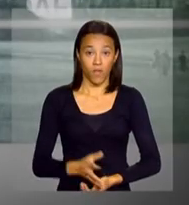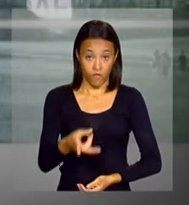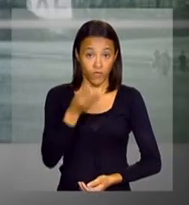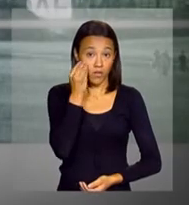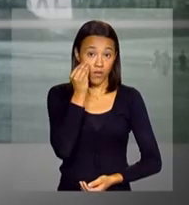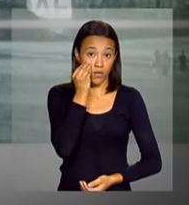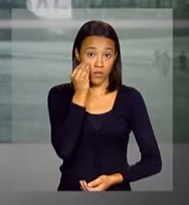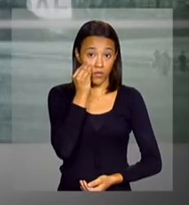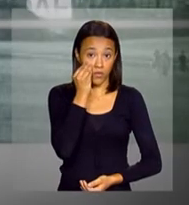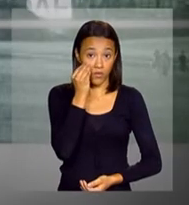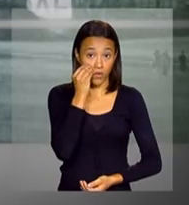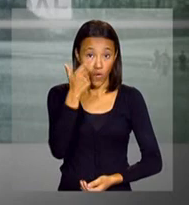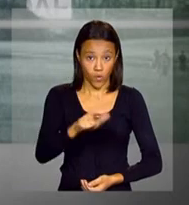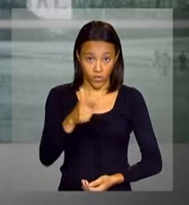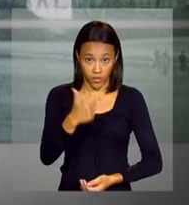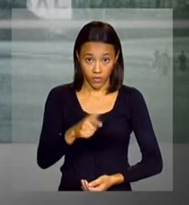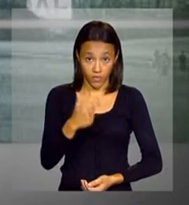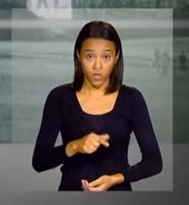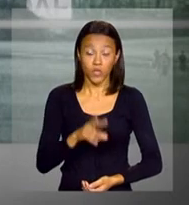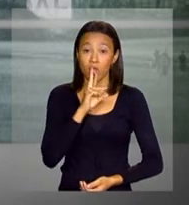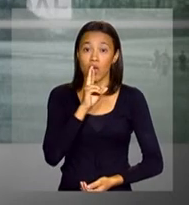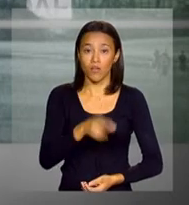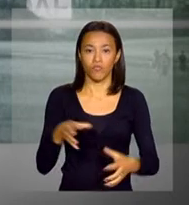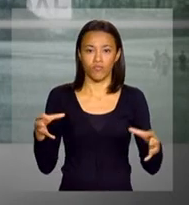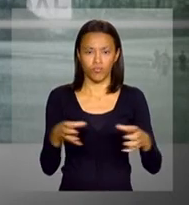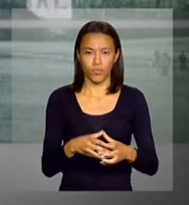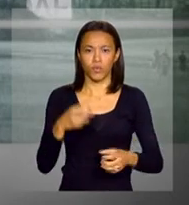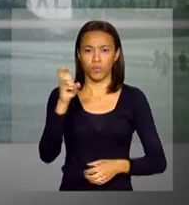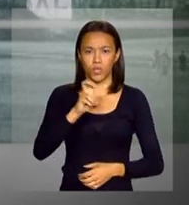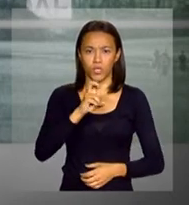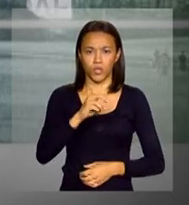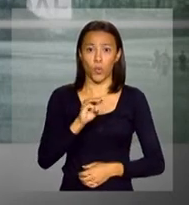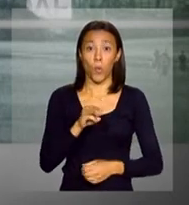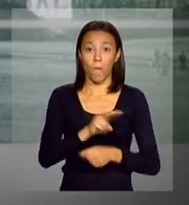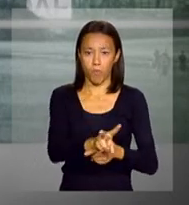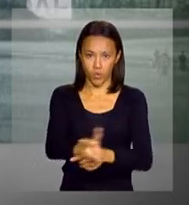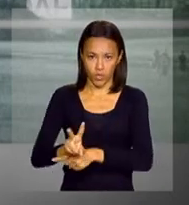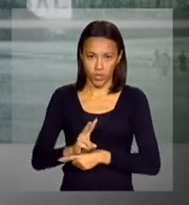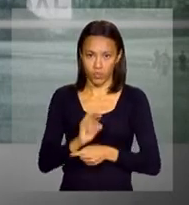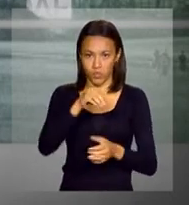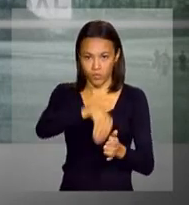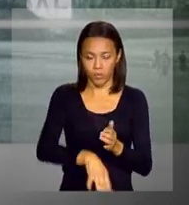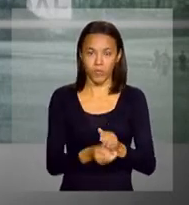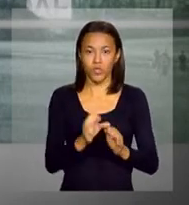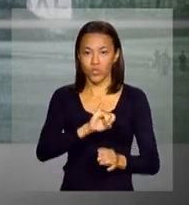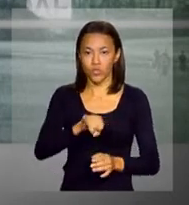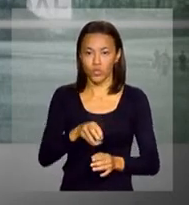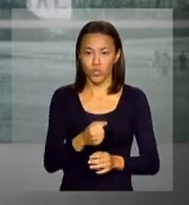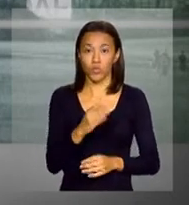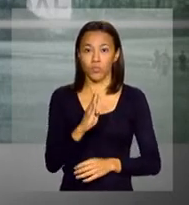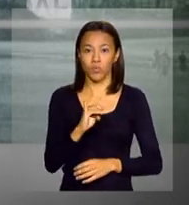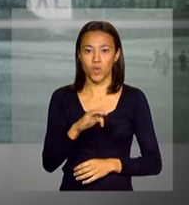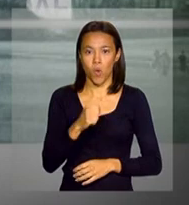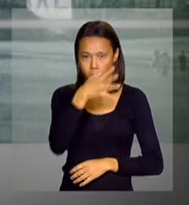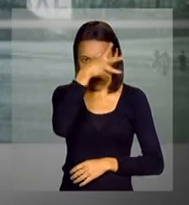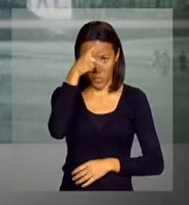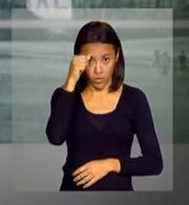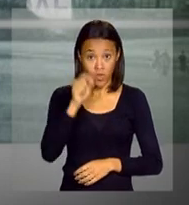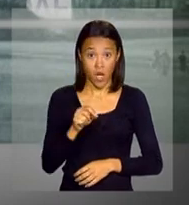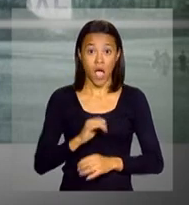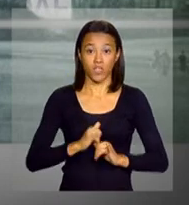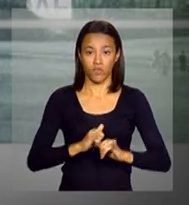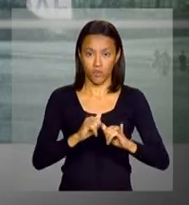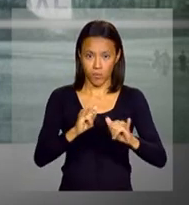Você acompanhou a reapresentação dos resultados do 5º monitoramento do plantio de soja no bioma Amazônia. Os